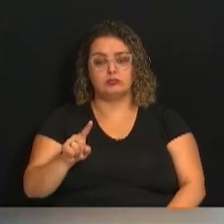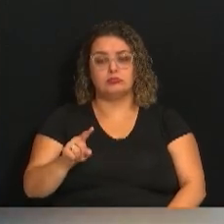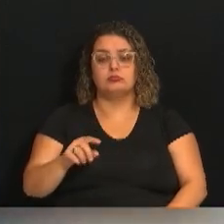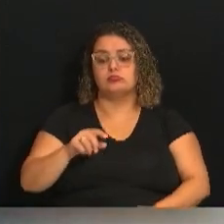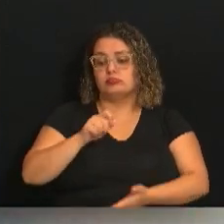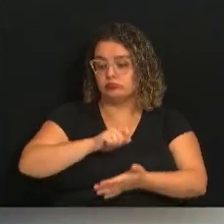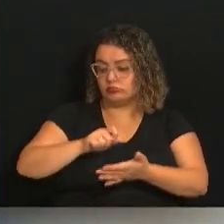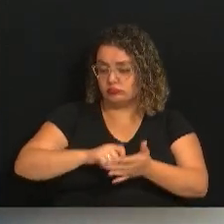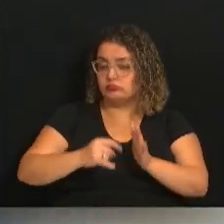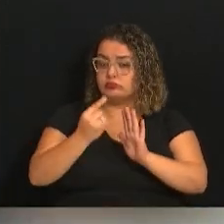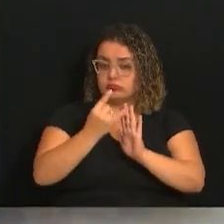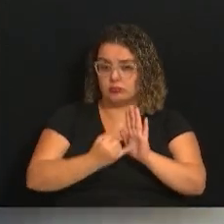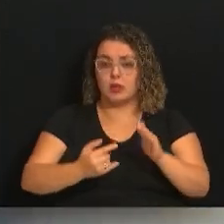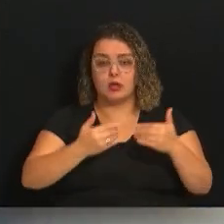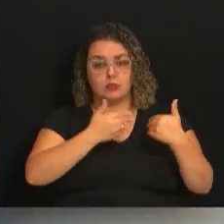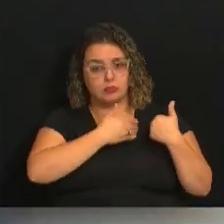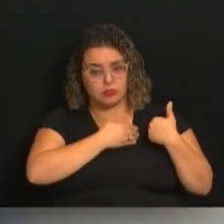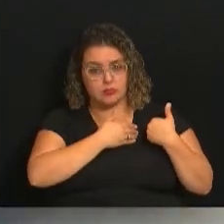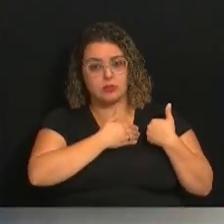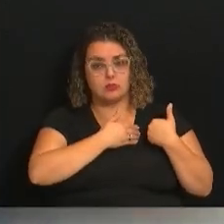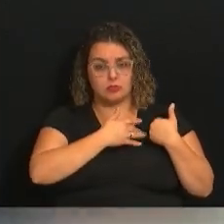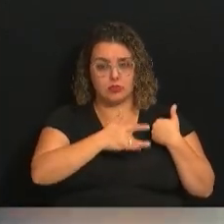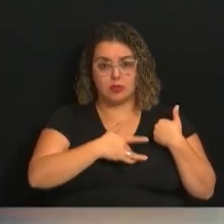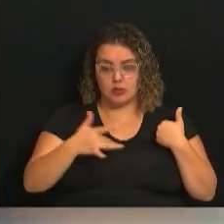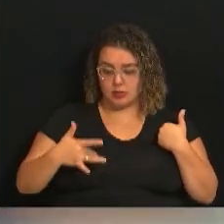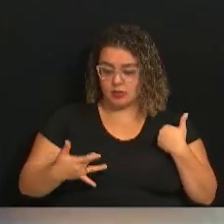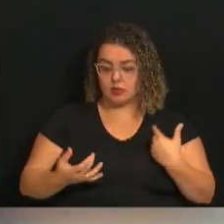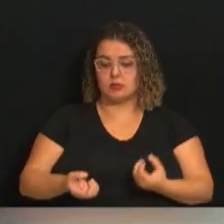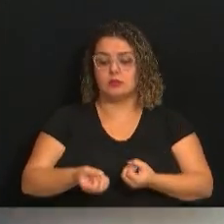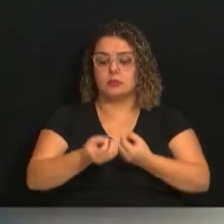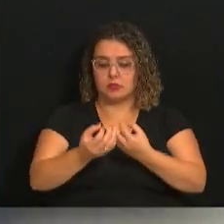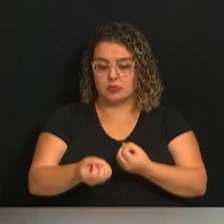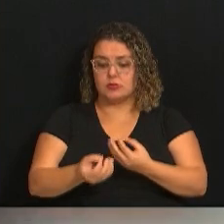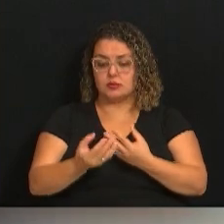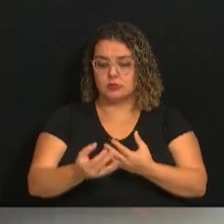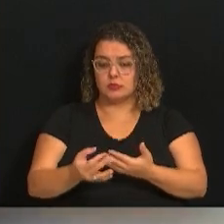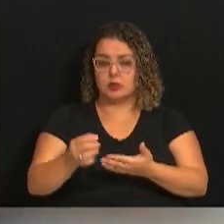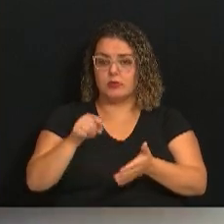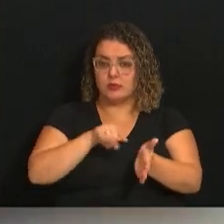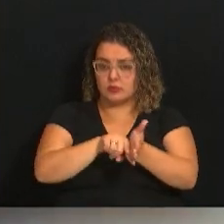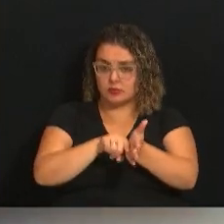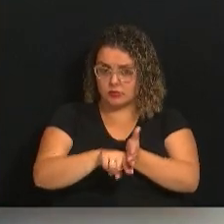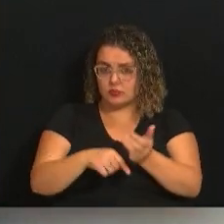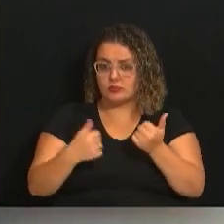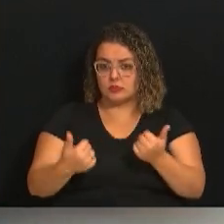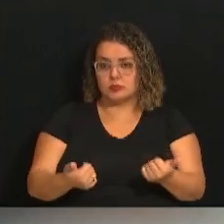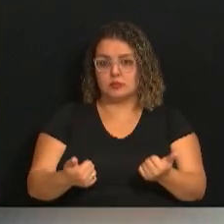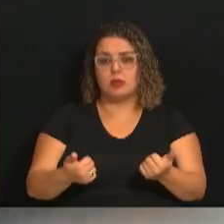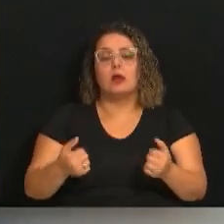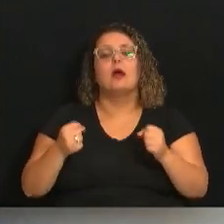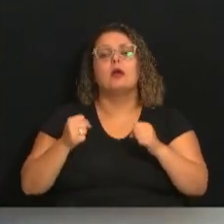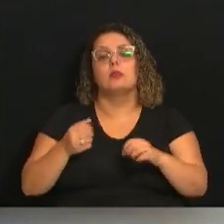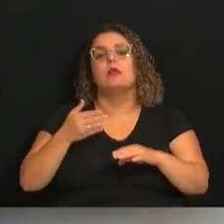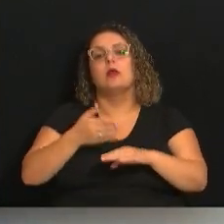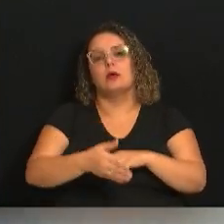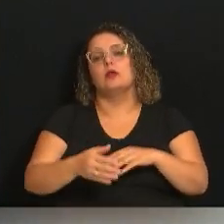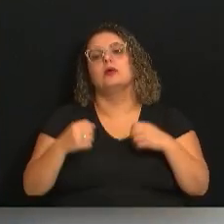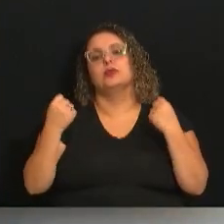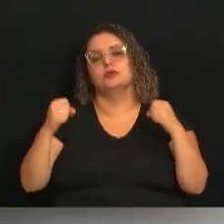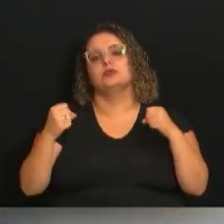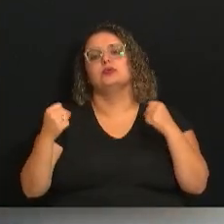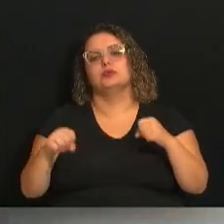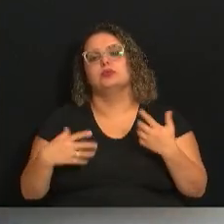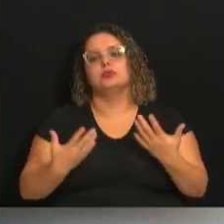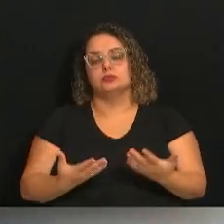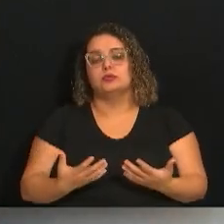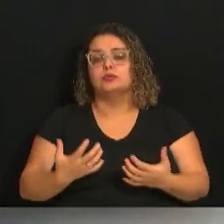responsabilidade, se responsabilizando pelas informações contidas nesse questionário e pode adentrar a academia e realizar suas atividades físicas de